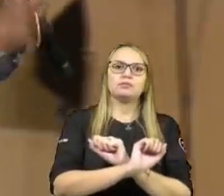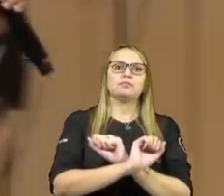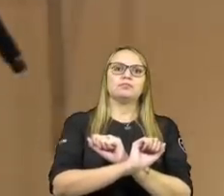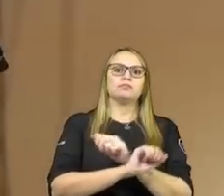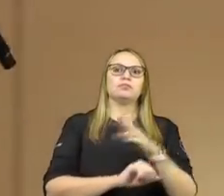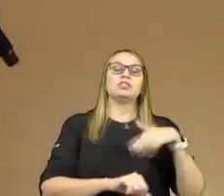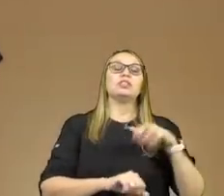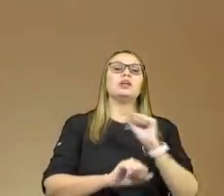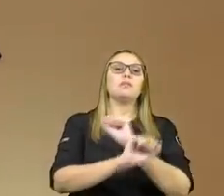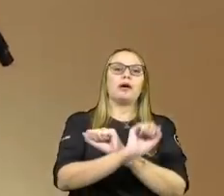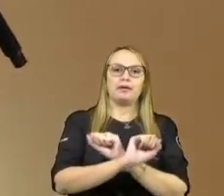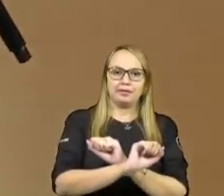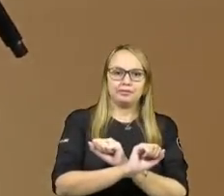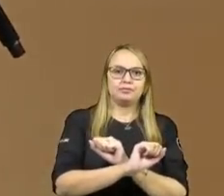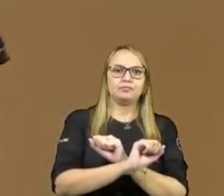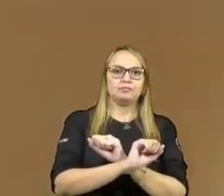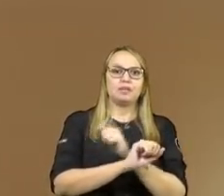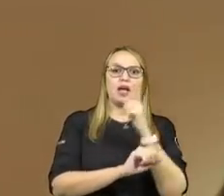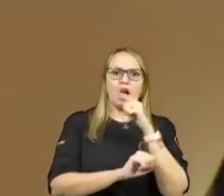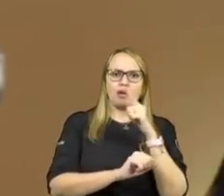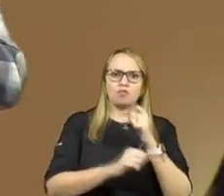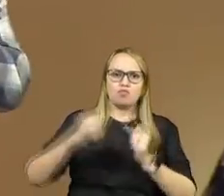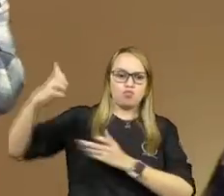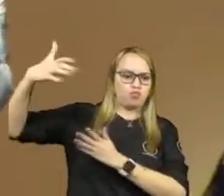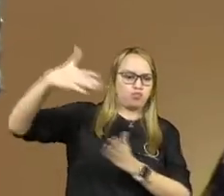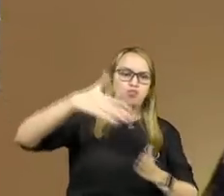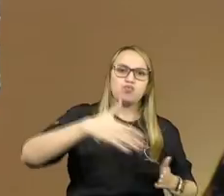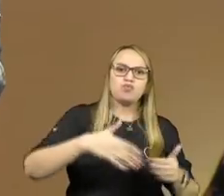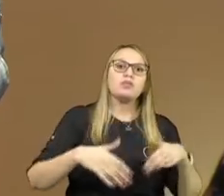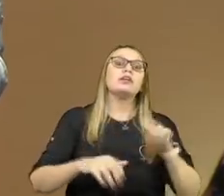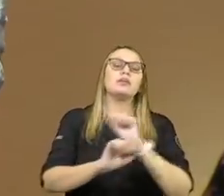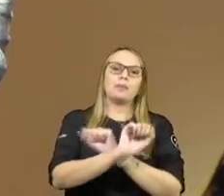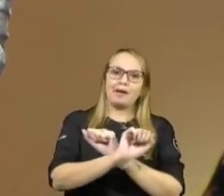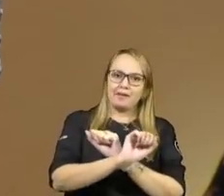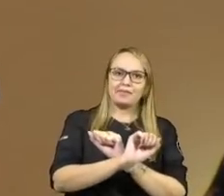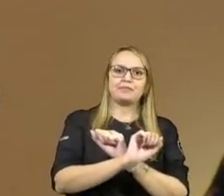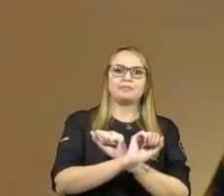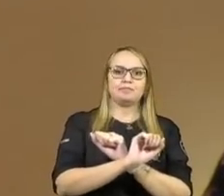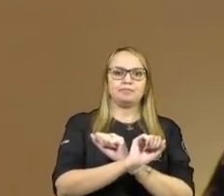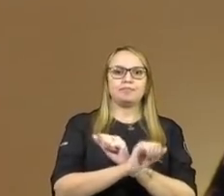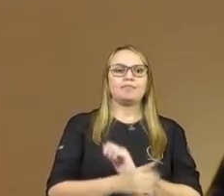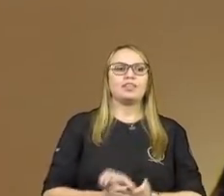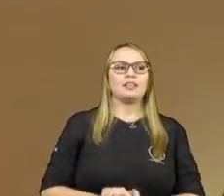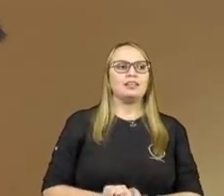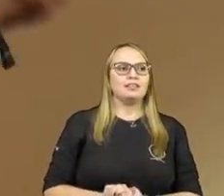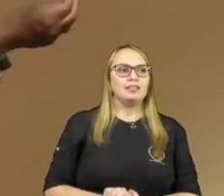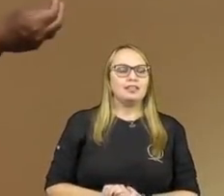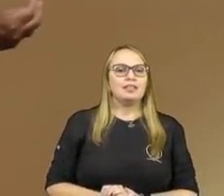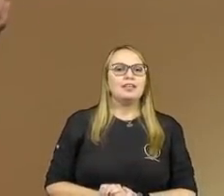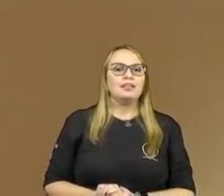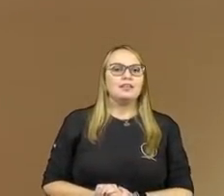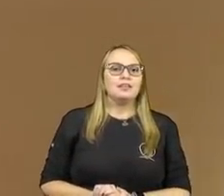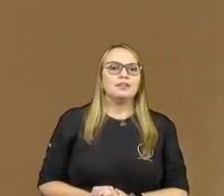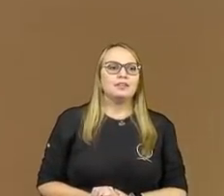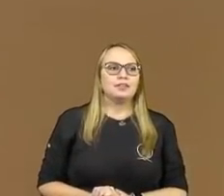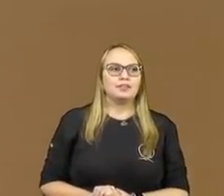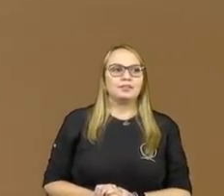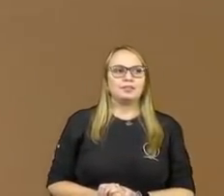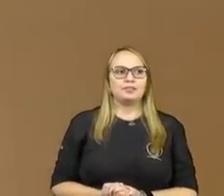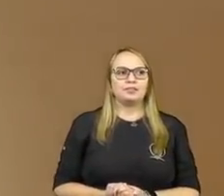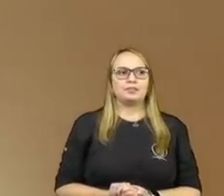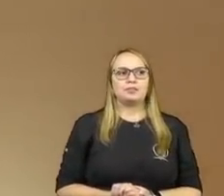Quem para um negócio desse? Hã? Isso aqui é tipicamente, é exemplo,